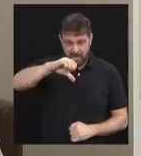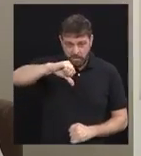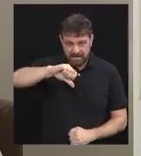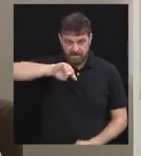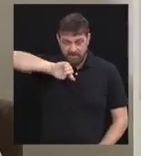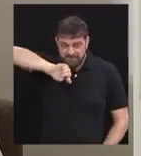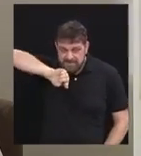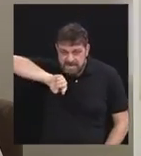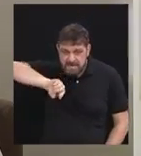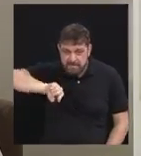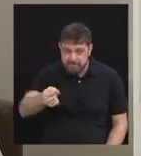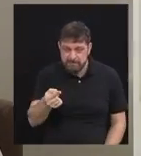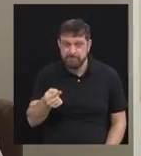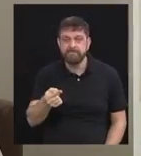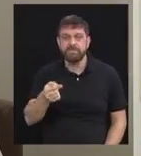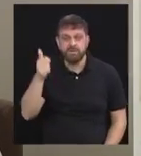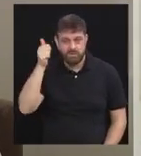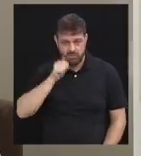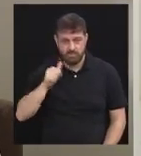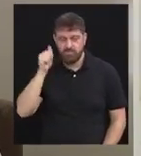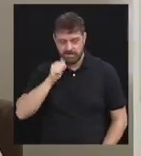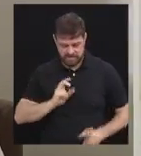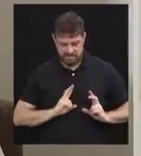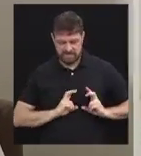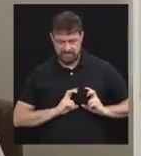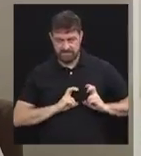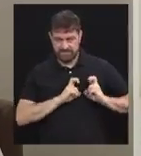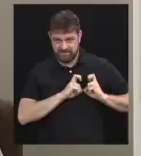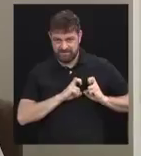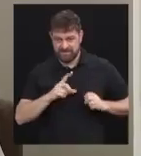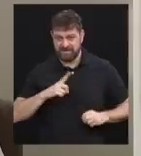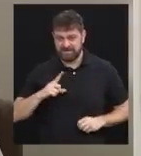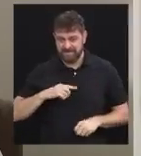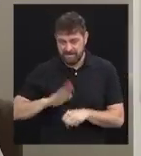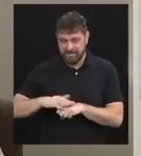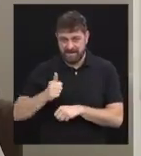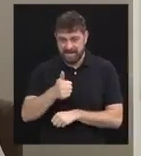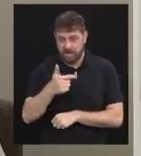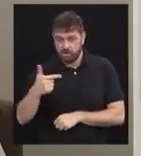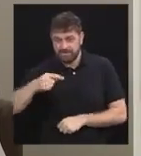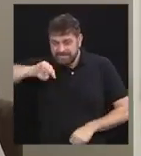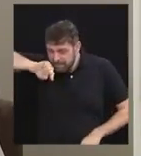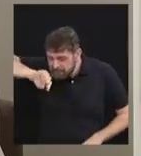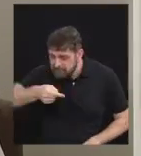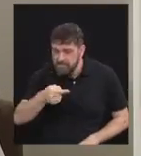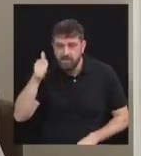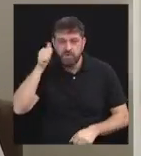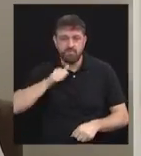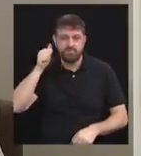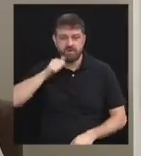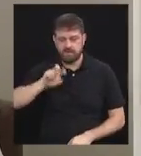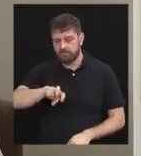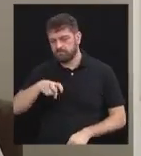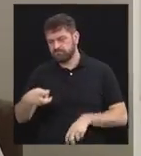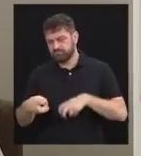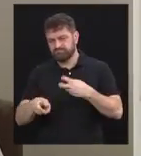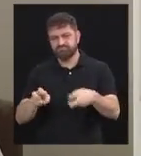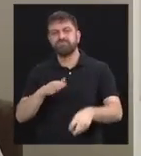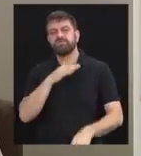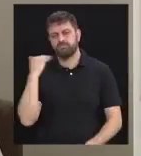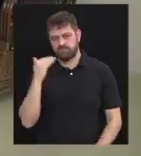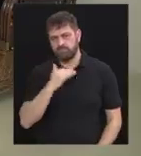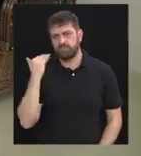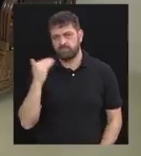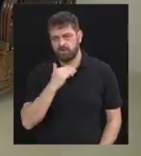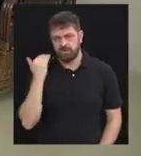59 mil novos casos de câncer de mama e que mais de 12 mil mulheres, infelizmente, vão falecer dessa